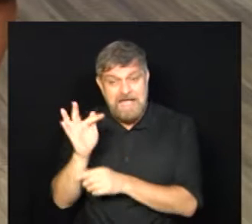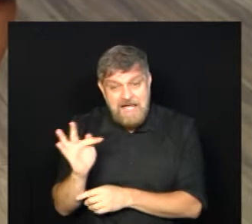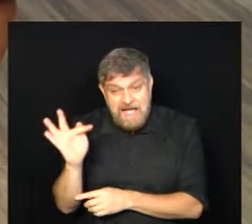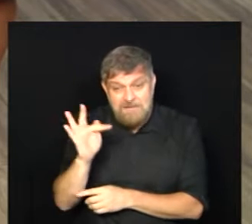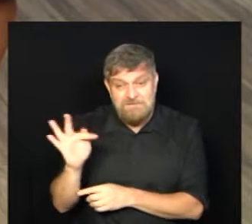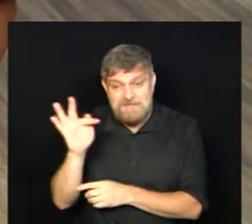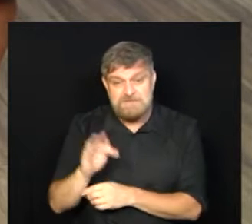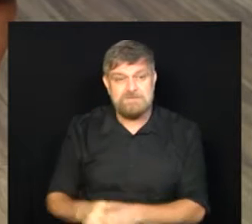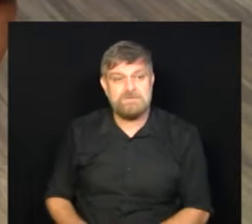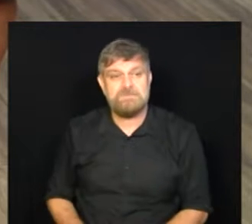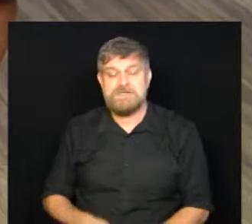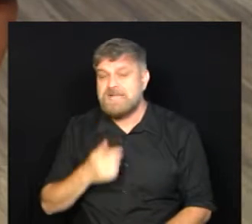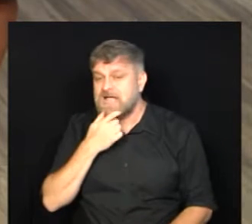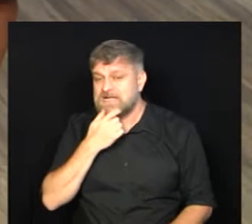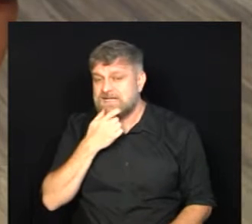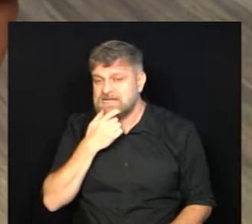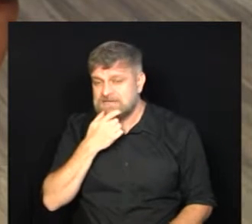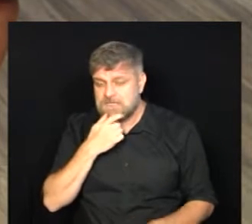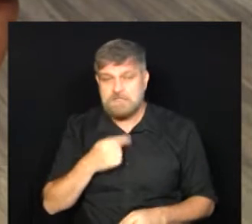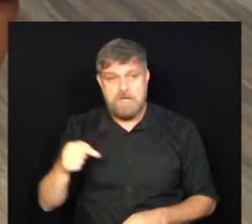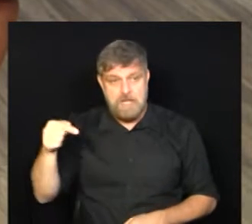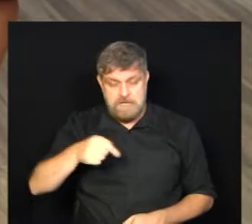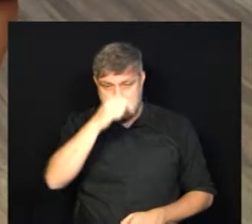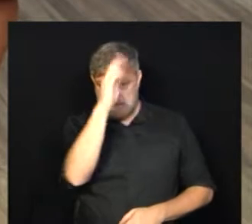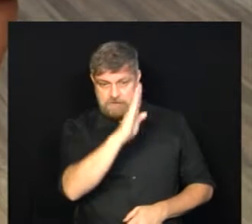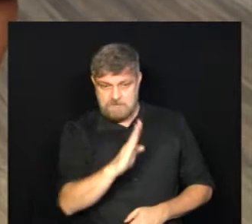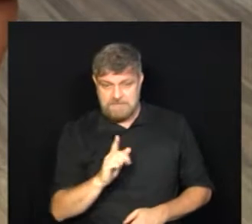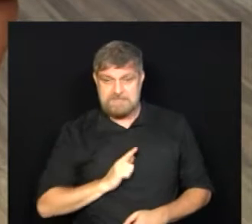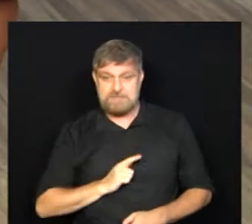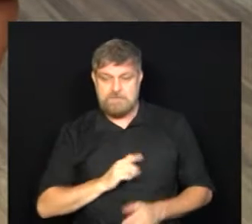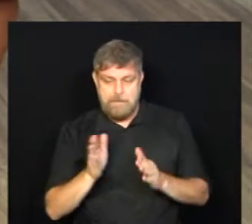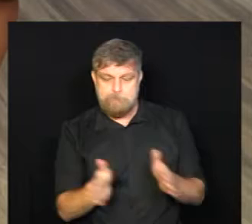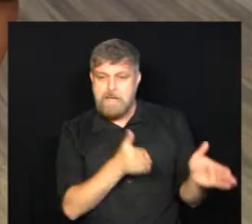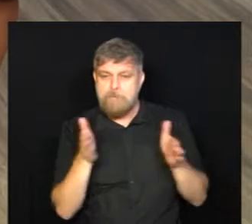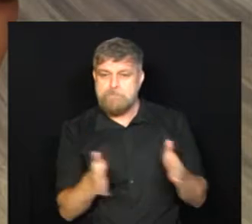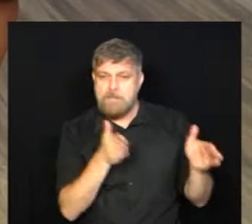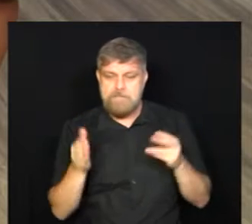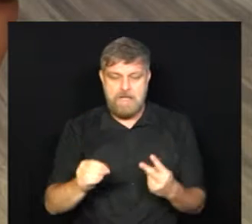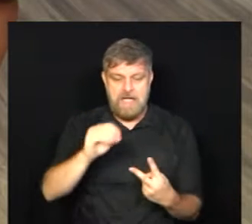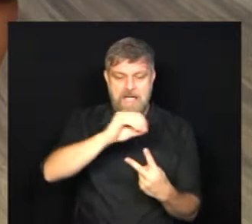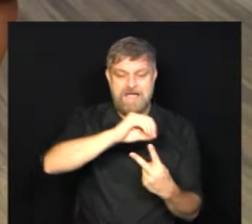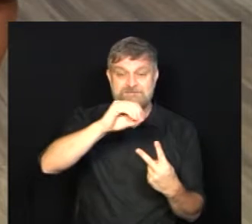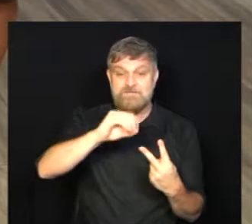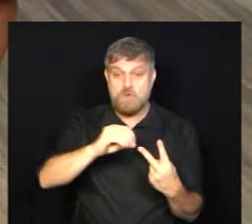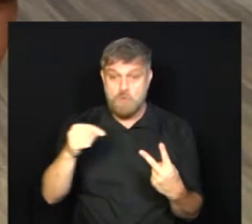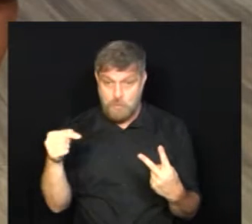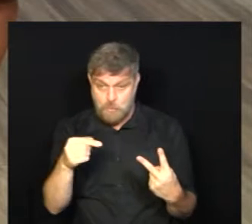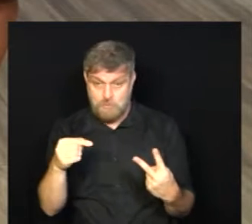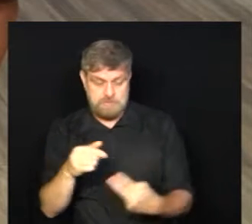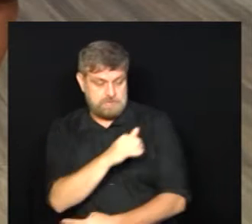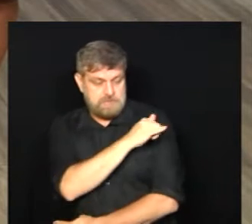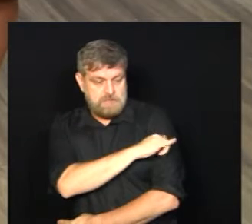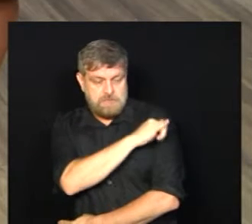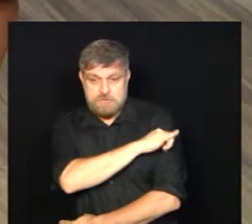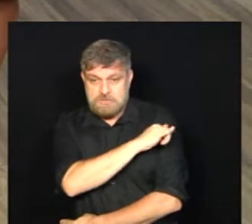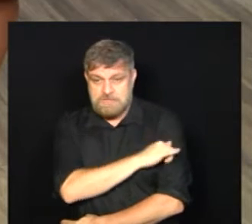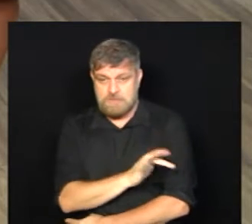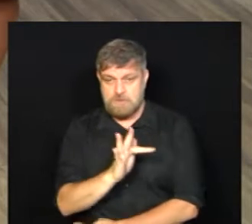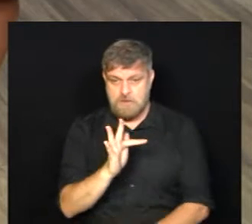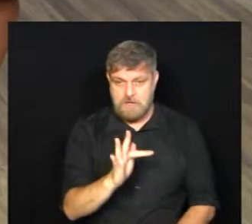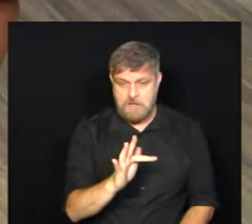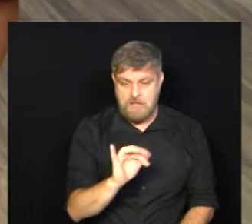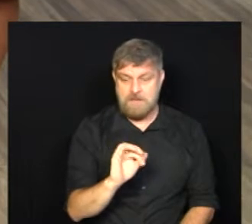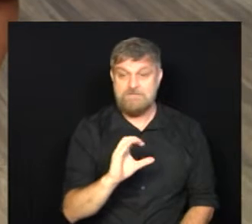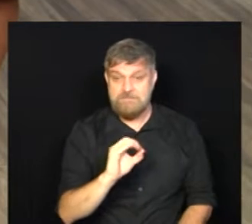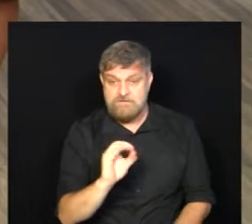de Oxford, e aqui no Brasil será produzida pela Fiocruz, lá no Rio de Janeiro. Essa produção ainda não